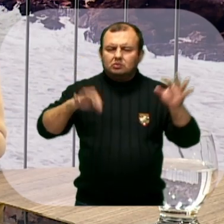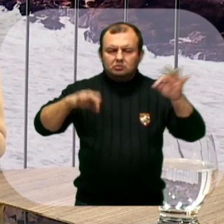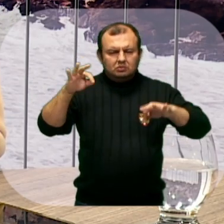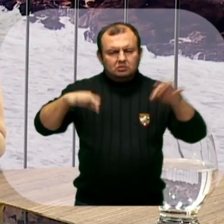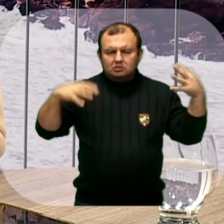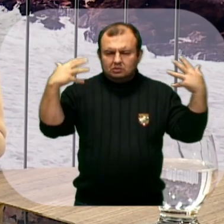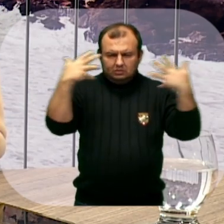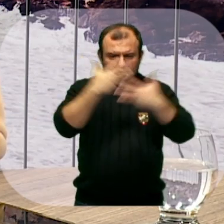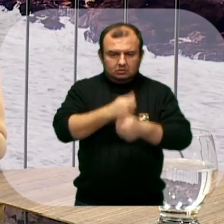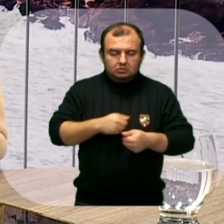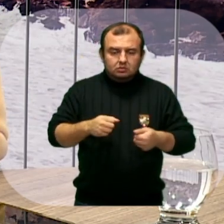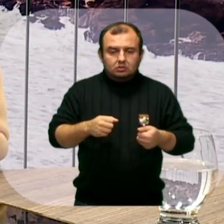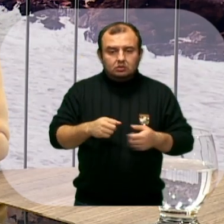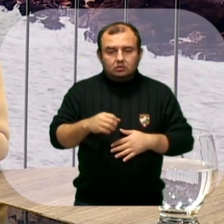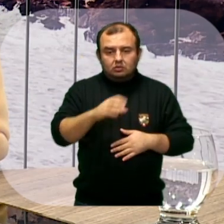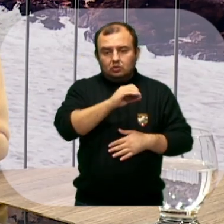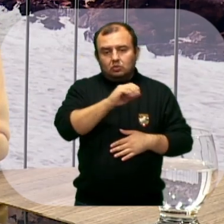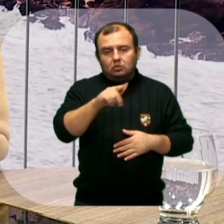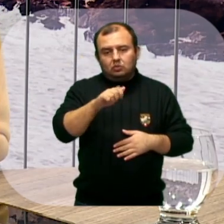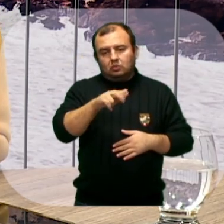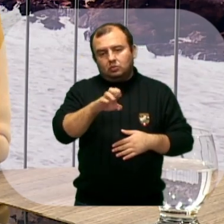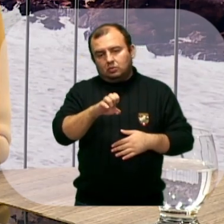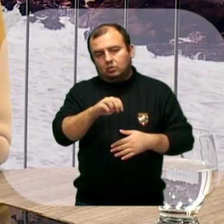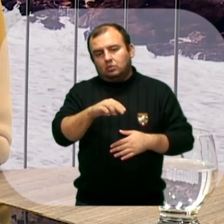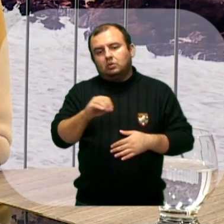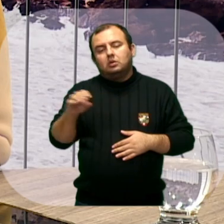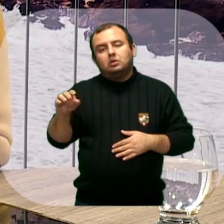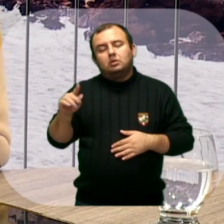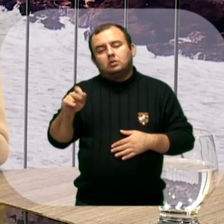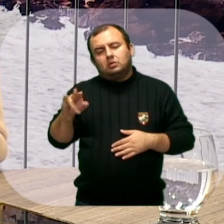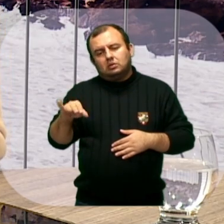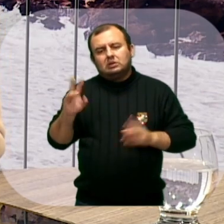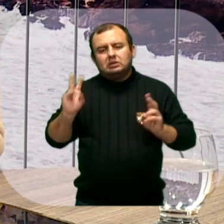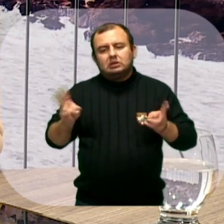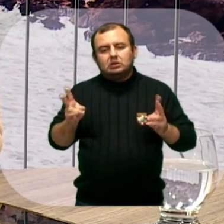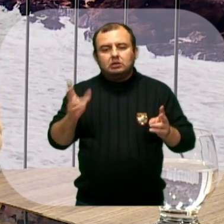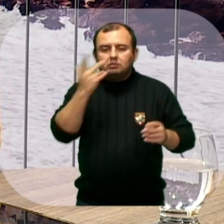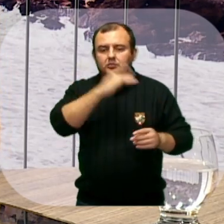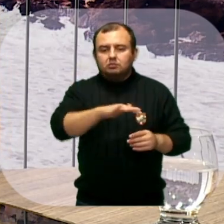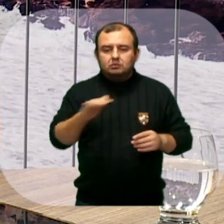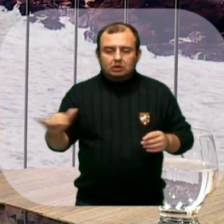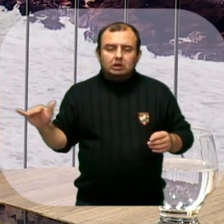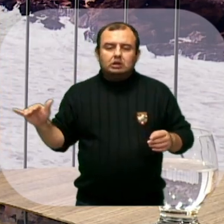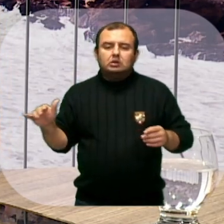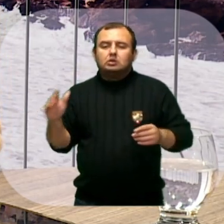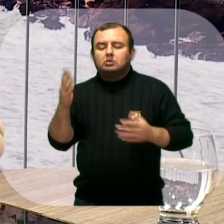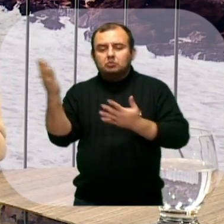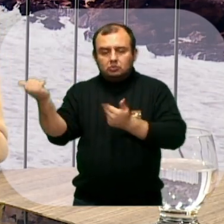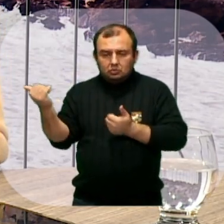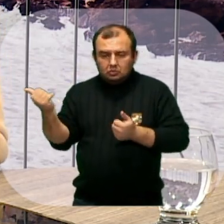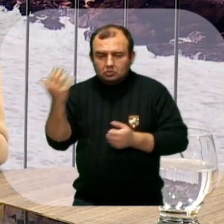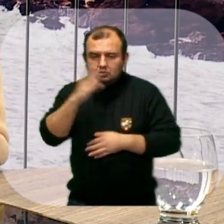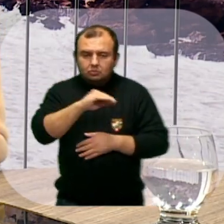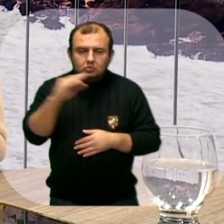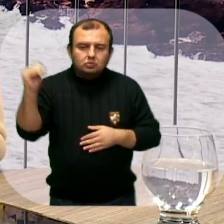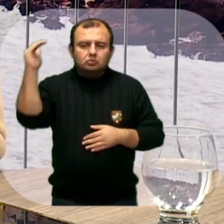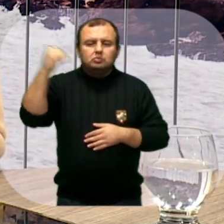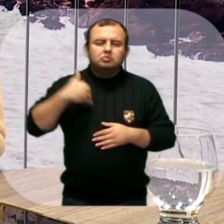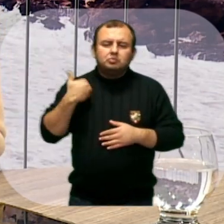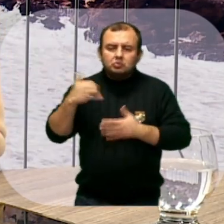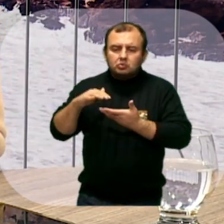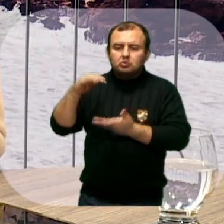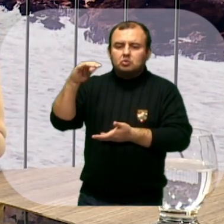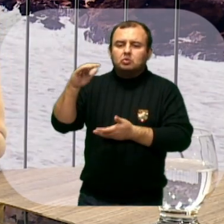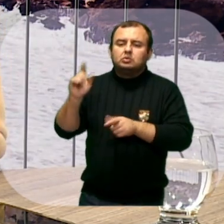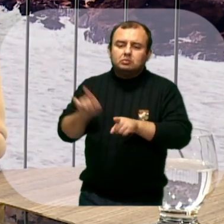belíssimo. E o Pequeno Príncipe, eu digo assim, ele é atemporal. Ele serve para a criança, para o adolescente, para o adulto, para o